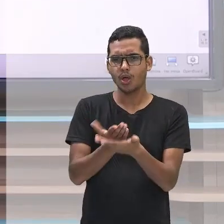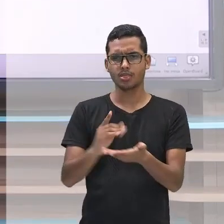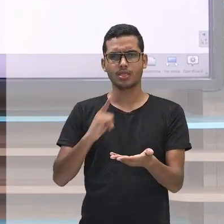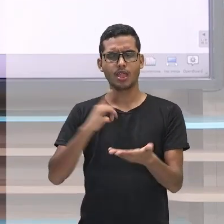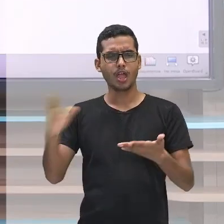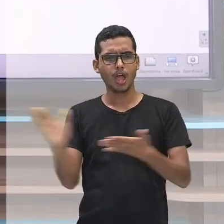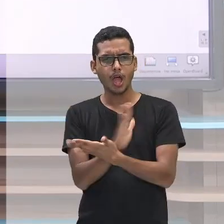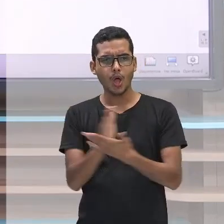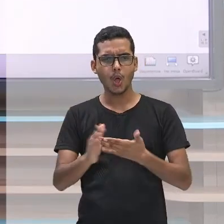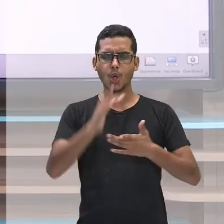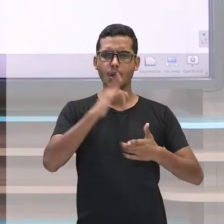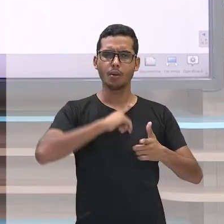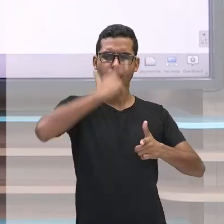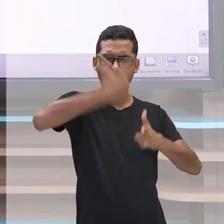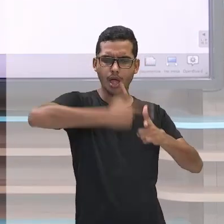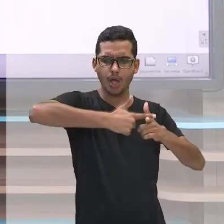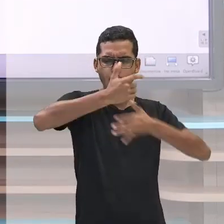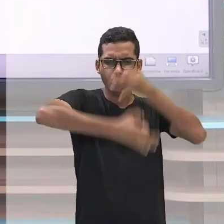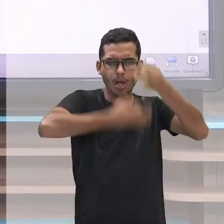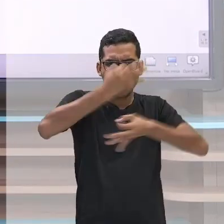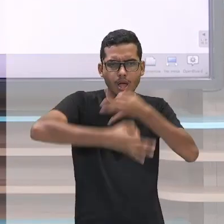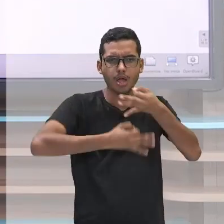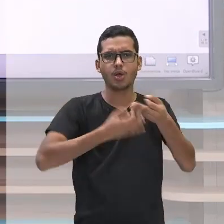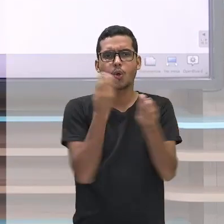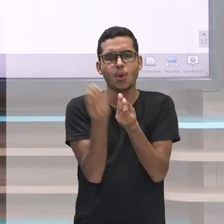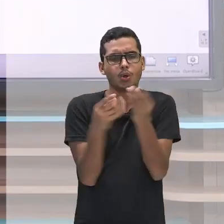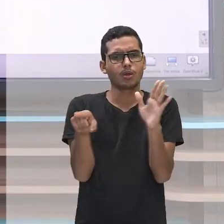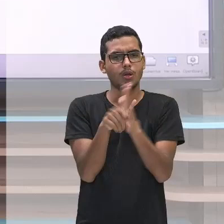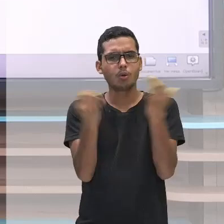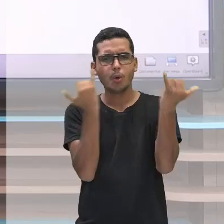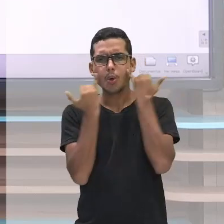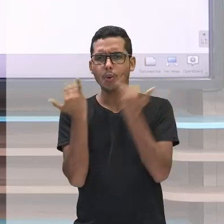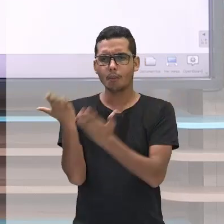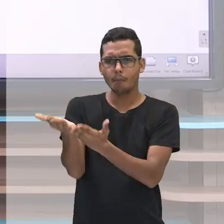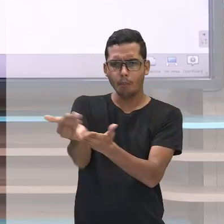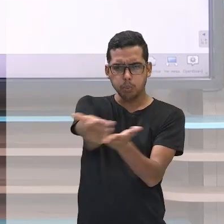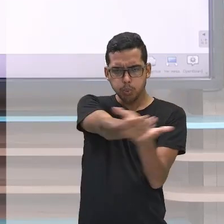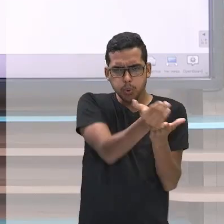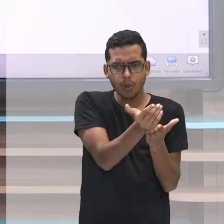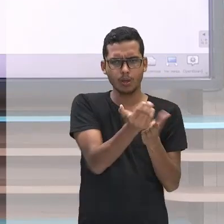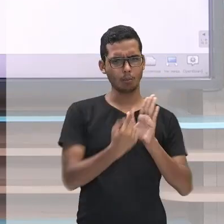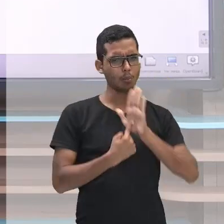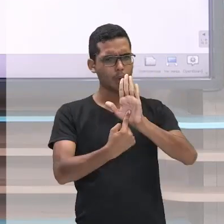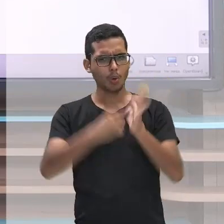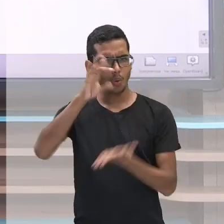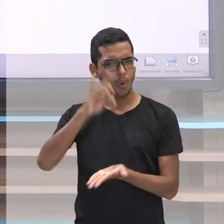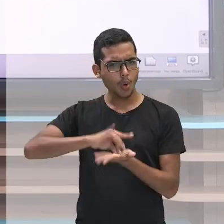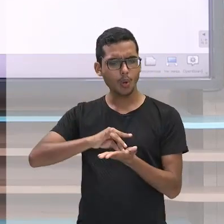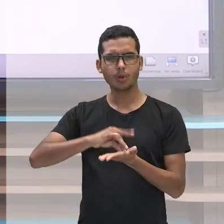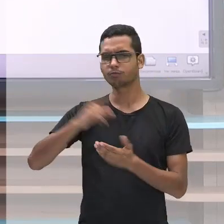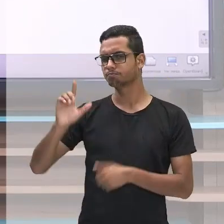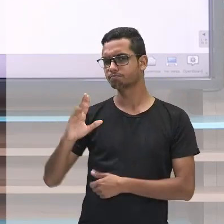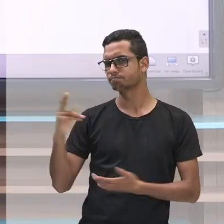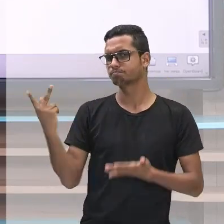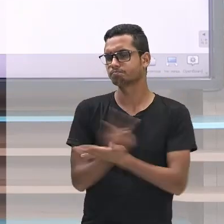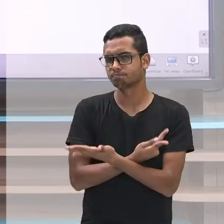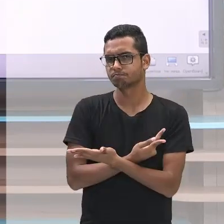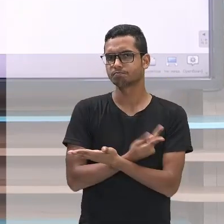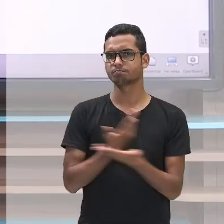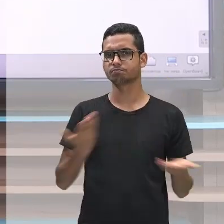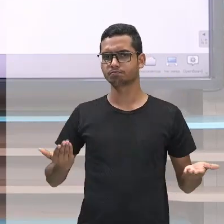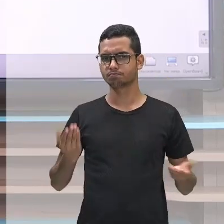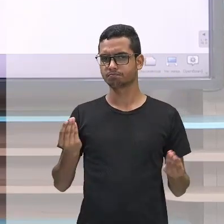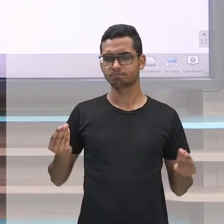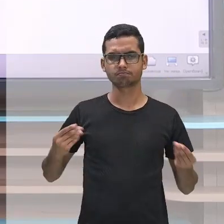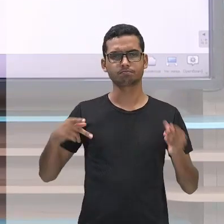críticas com relação de como é feita essa coleta, será se mostra a realidade do que está acontecendo